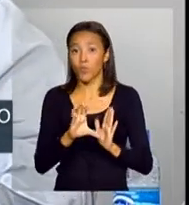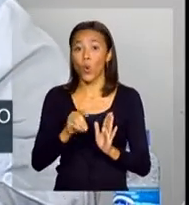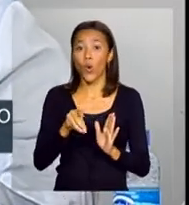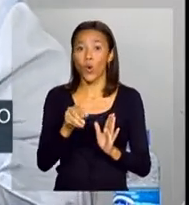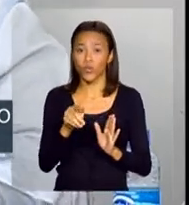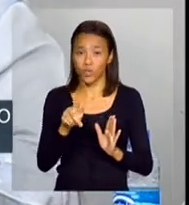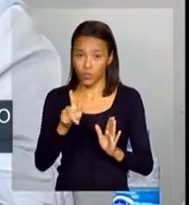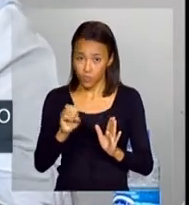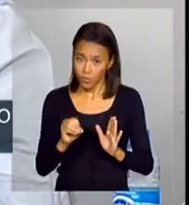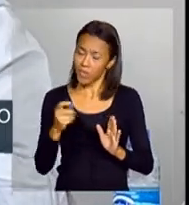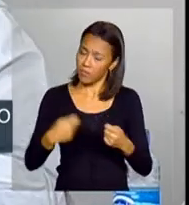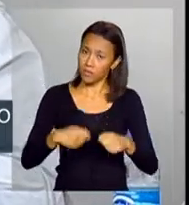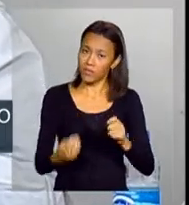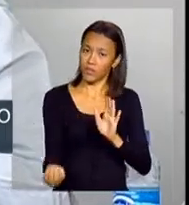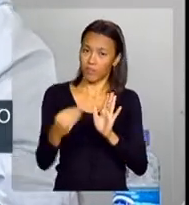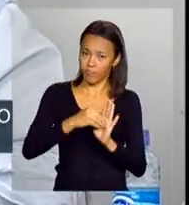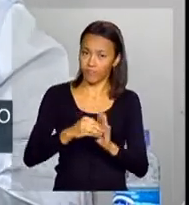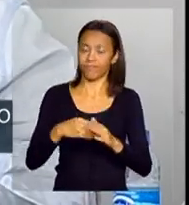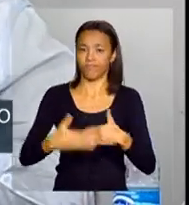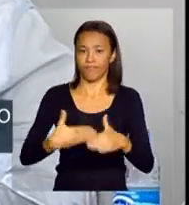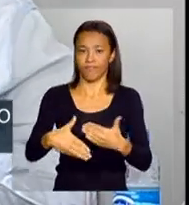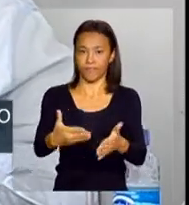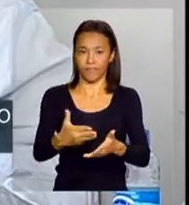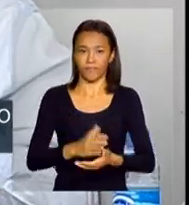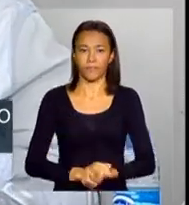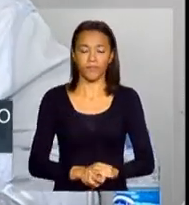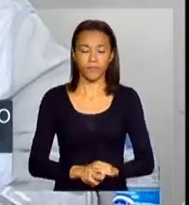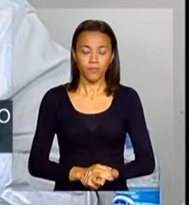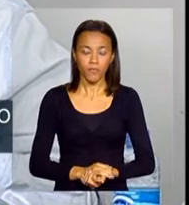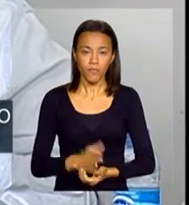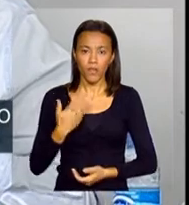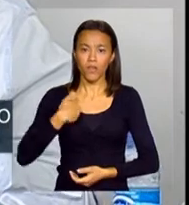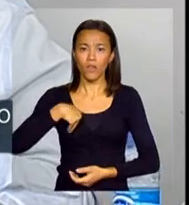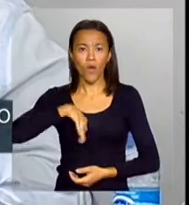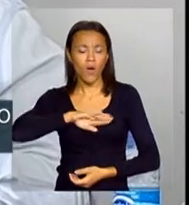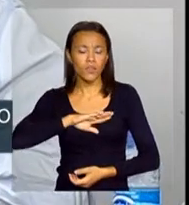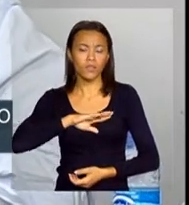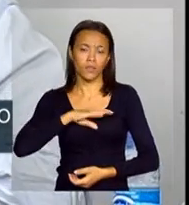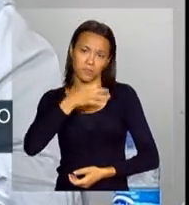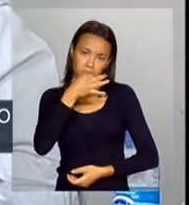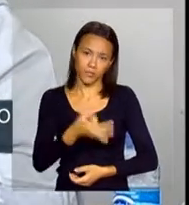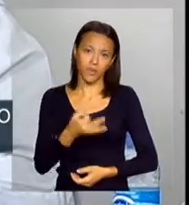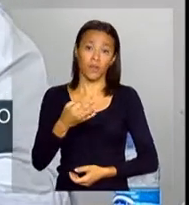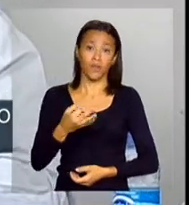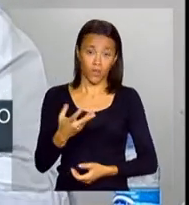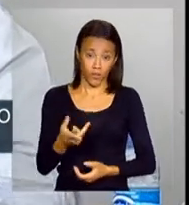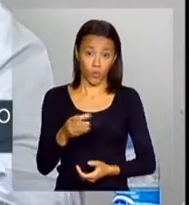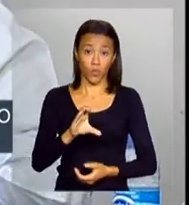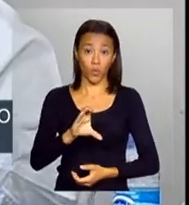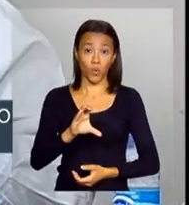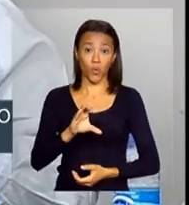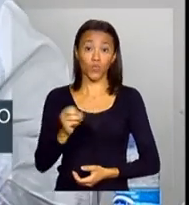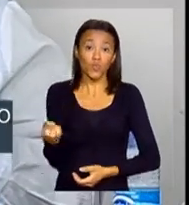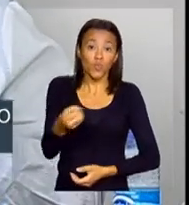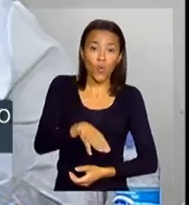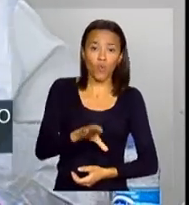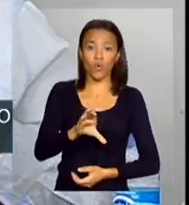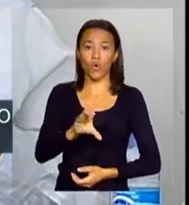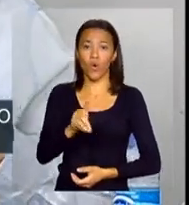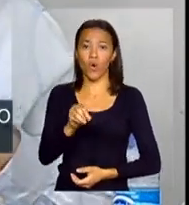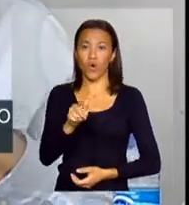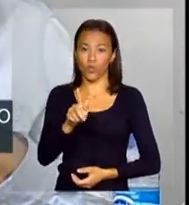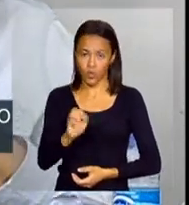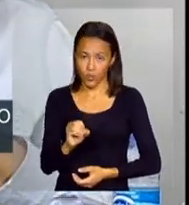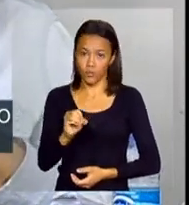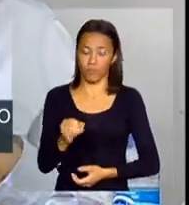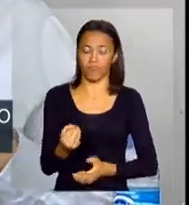que precisam ser implementadas. Do nosso ponto de vista, nós entendemos que o Código Florestal, o novo Código Florestal, quando eu uso a